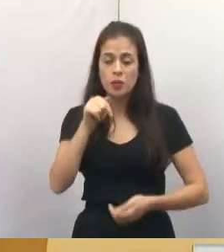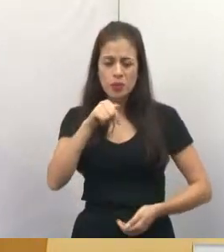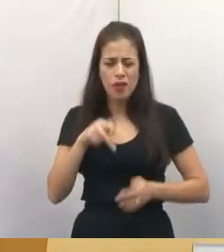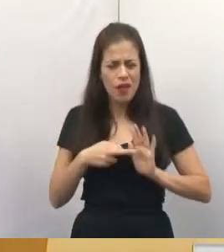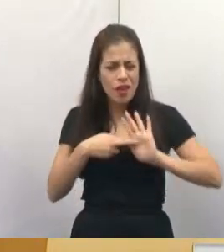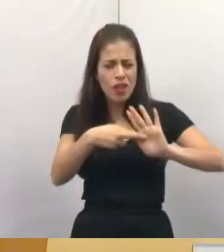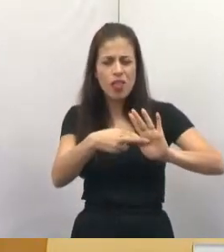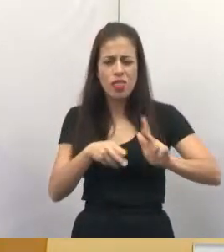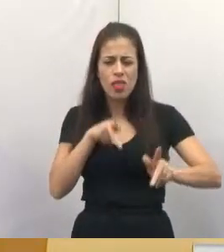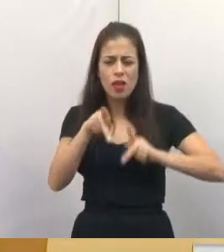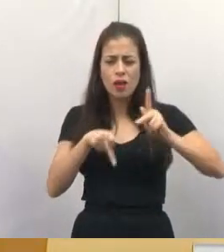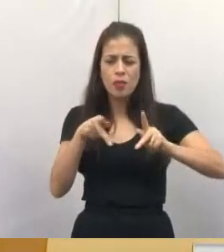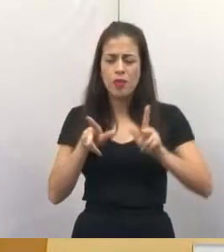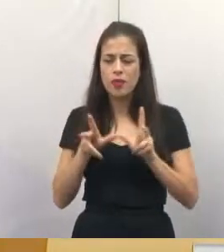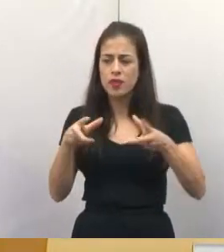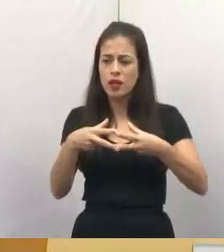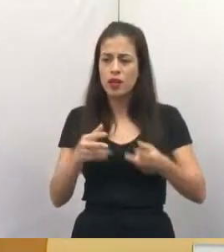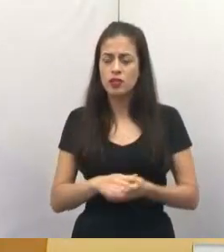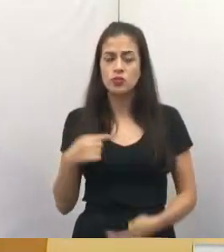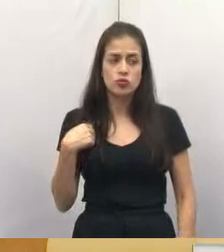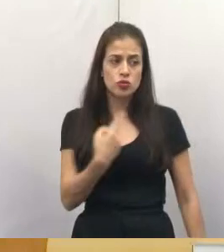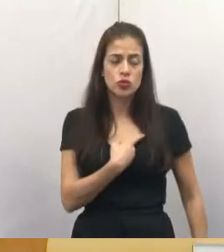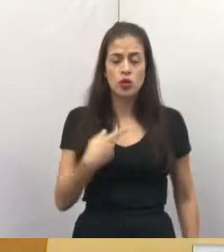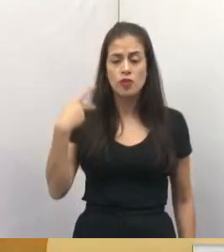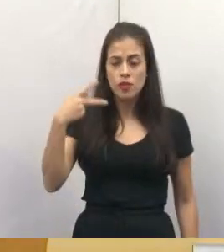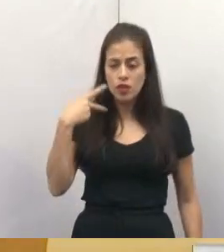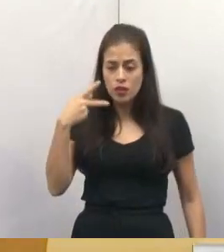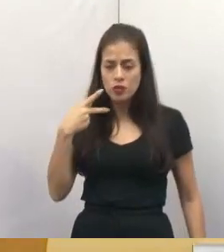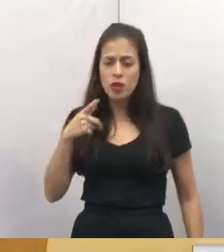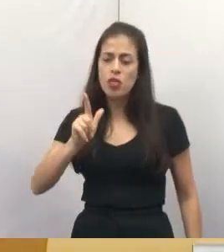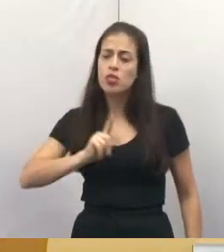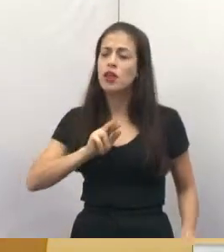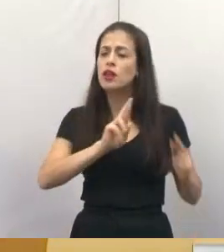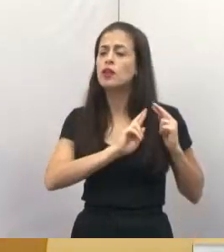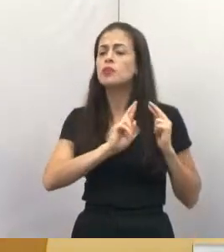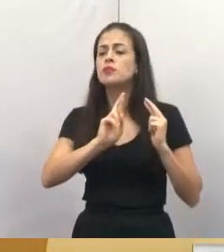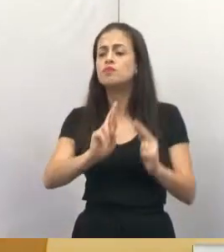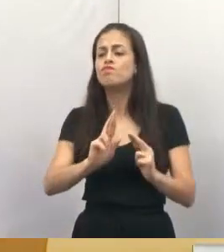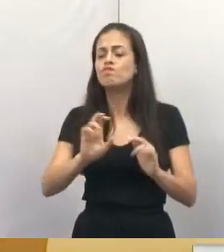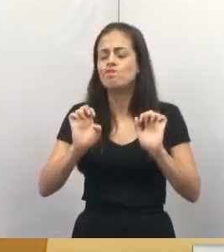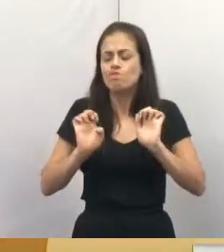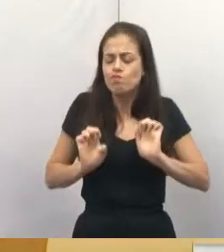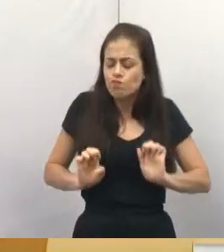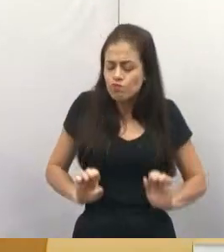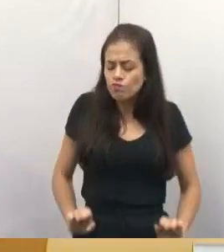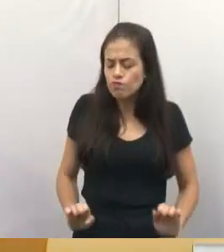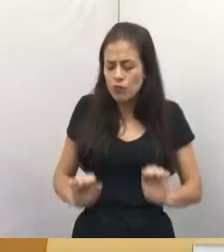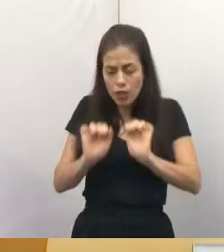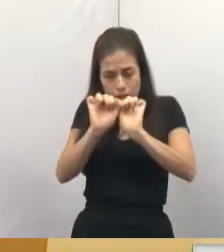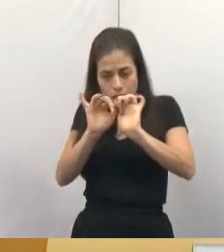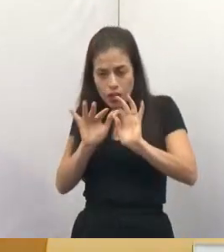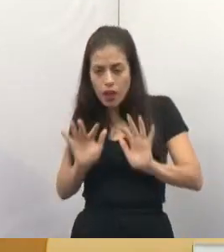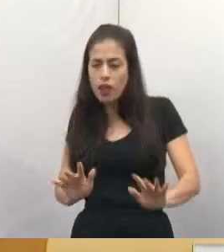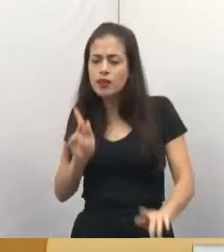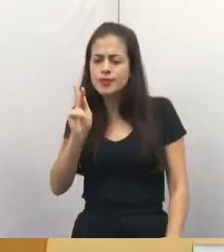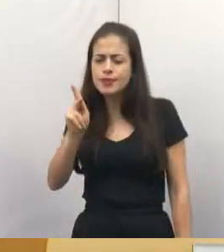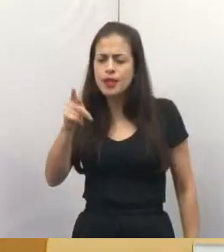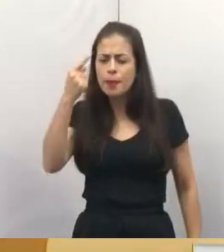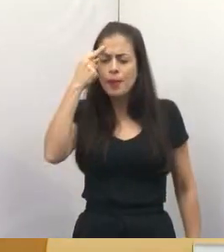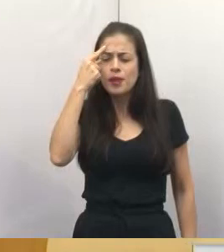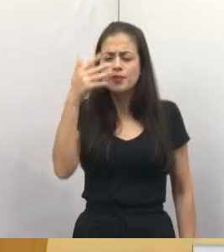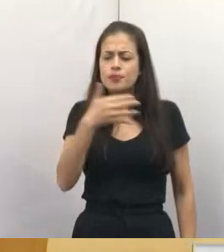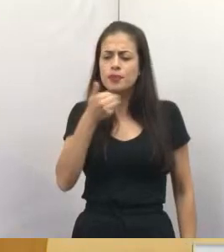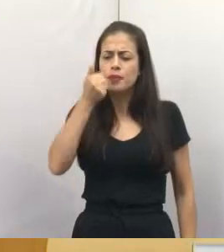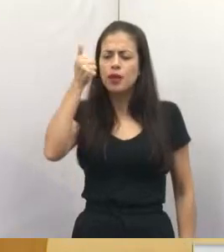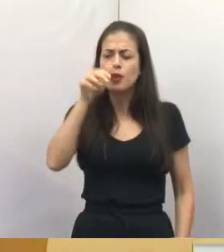casa, nós vereadores e vereadoras temos a responsabilidade de atuar de forma ética, com transparência e sempre pensando no